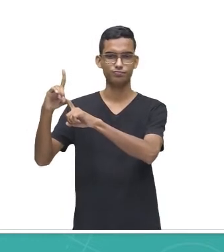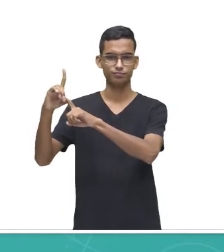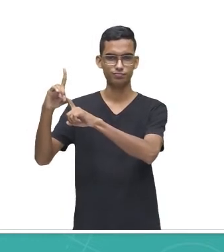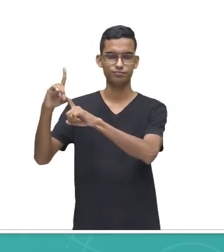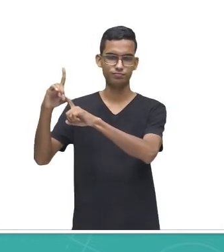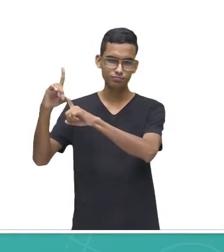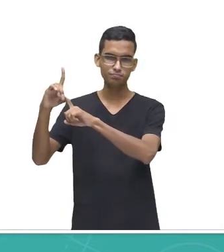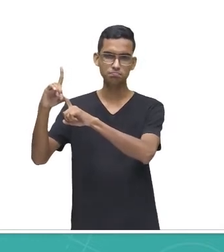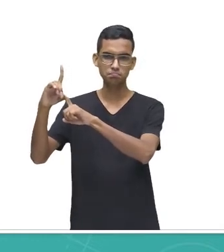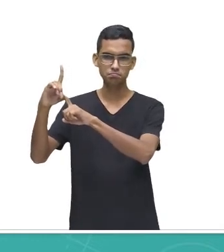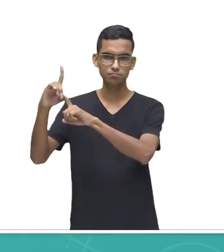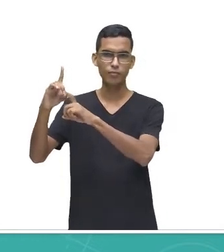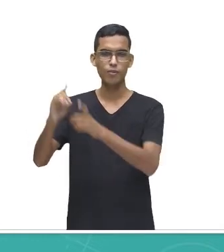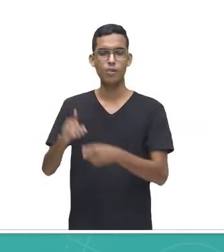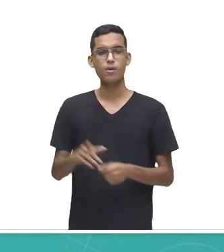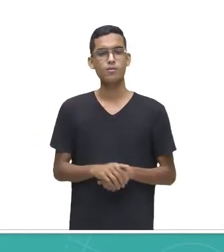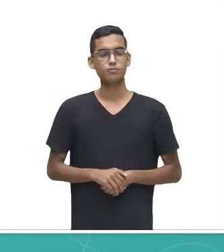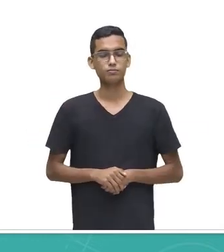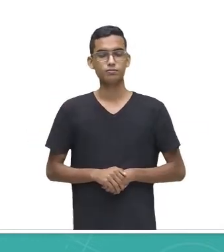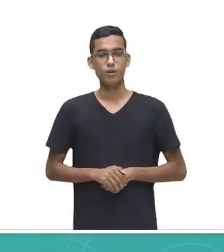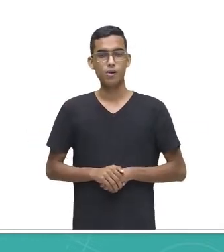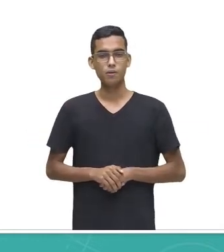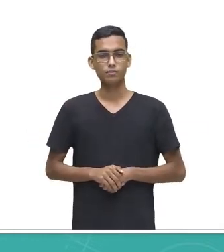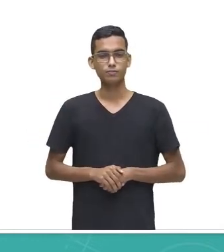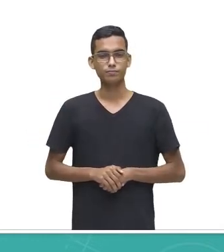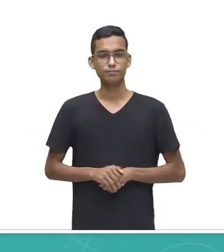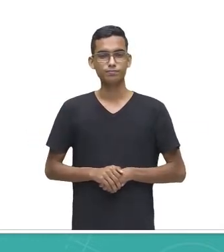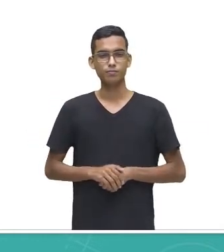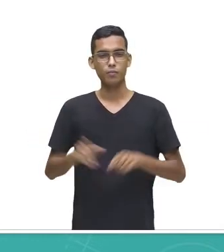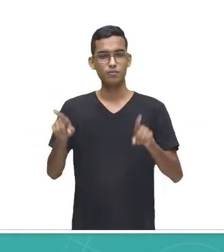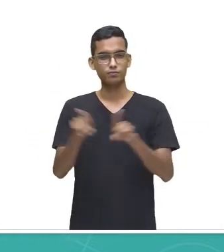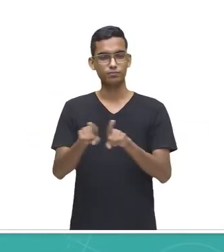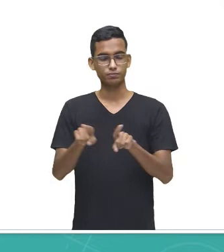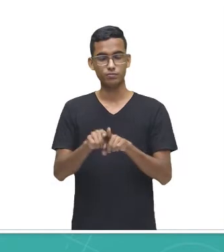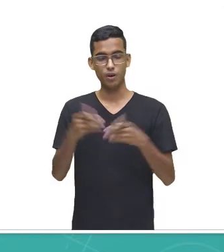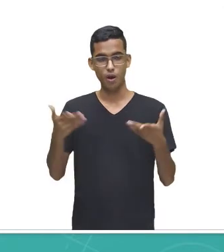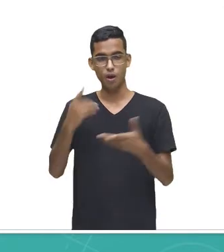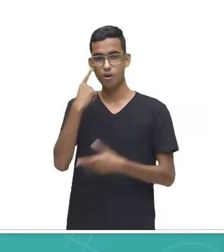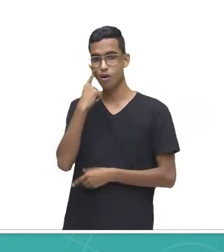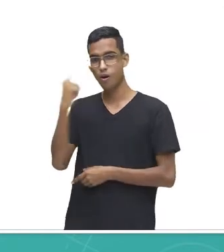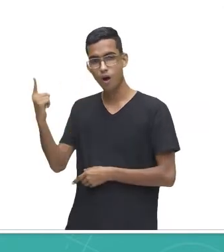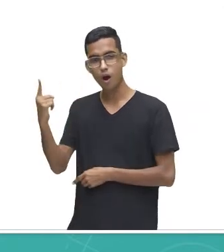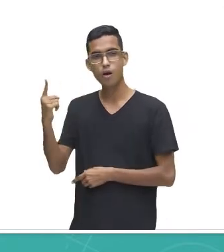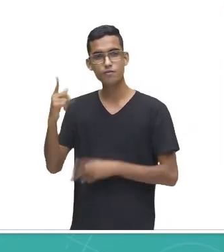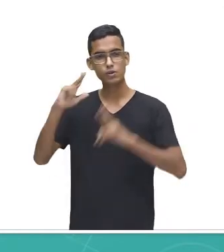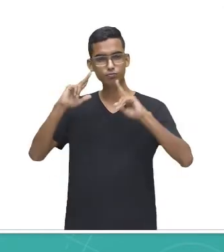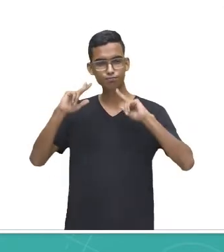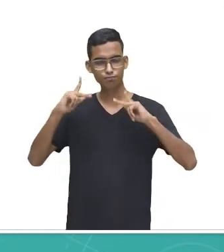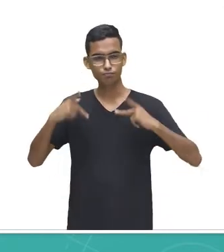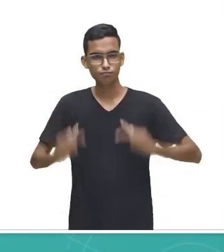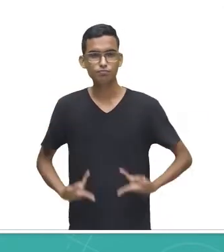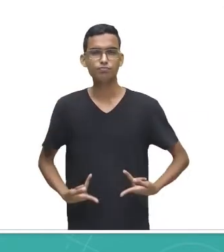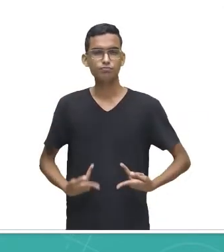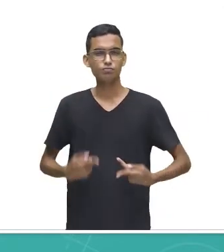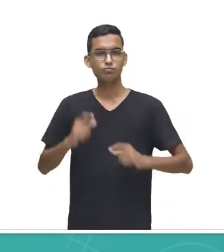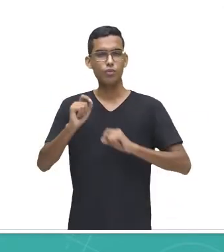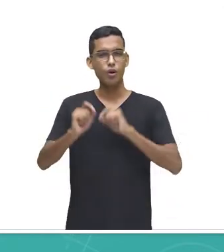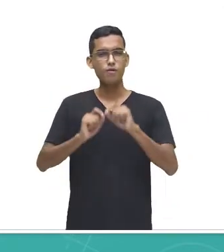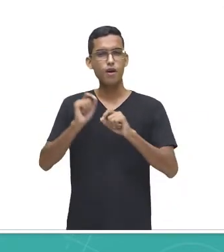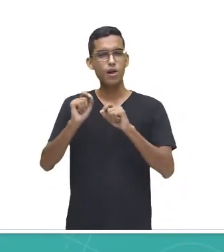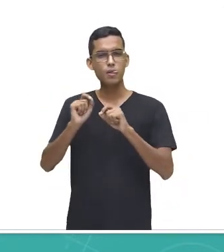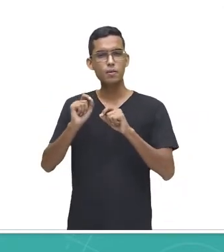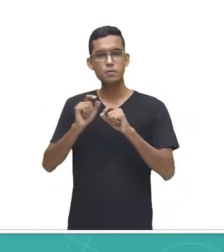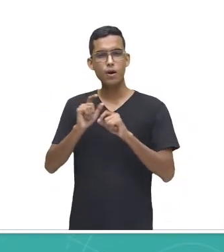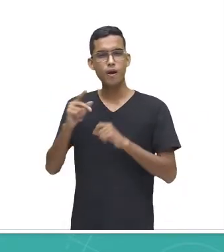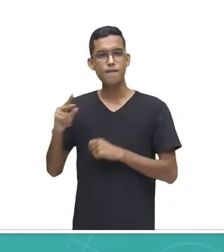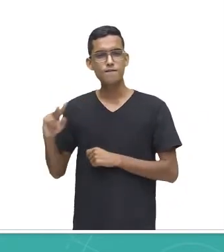E aqui a gente vai ver que no humanismo, na modernidade, vai se privilegiar a valorização